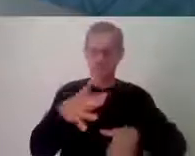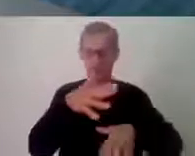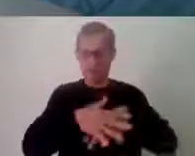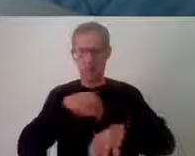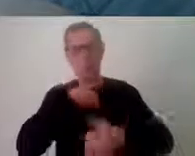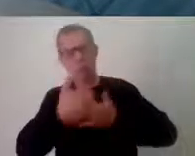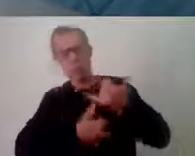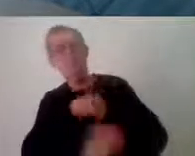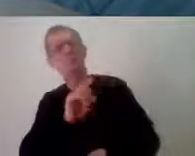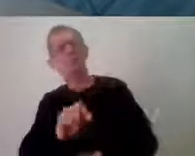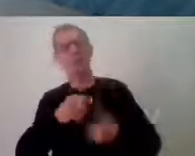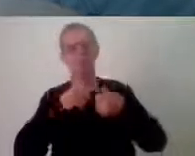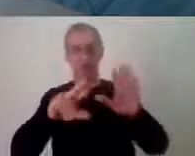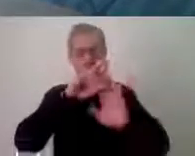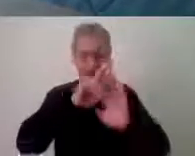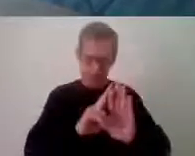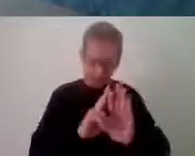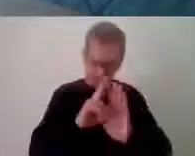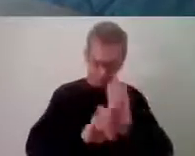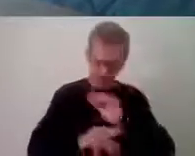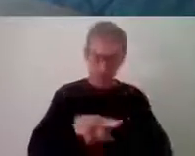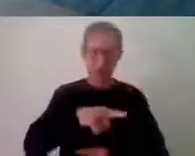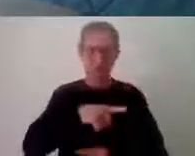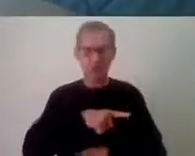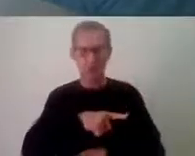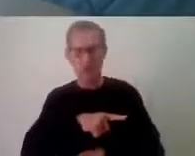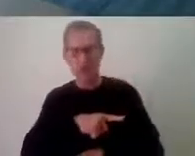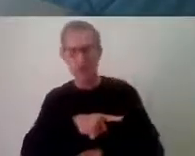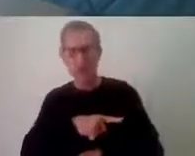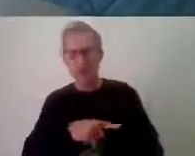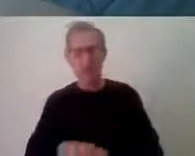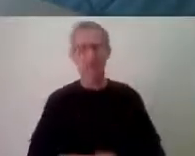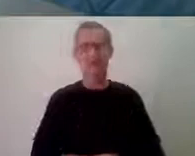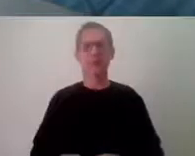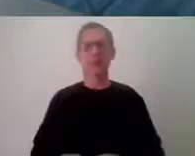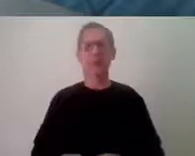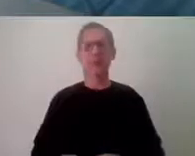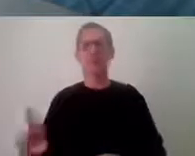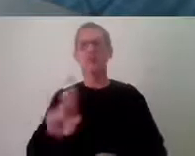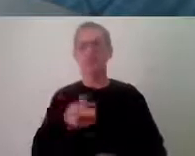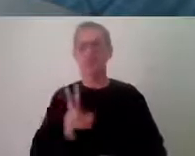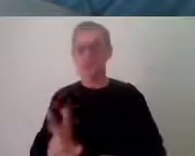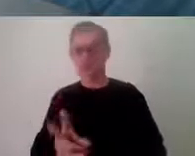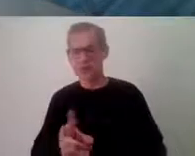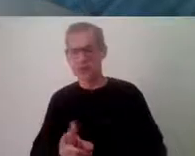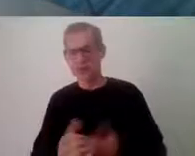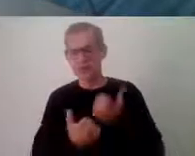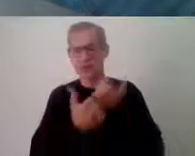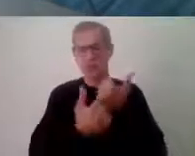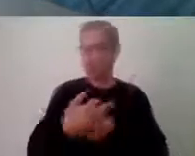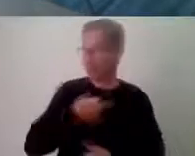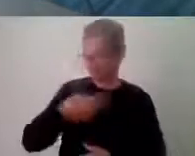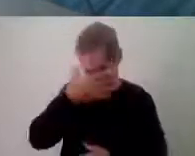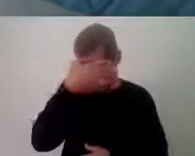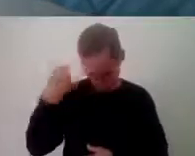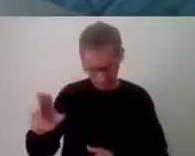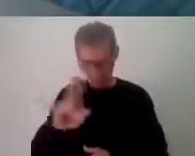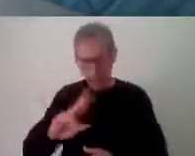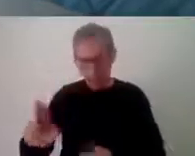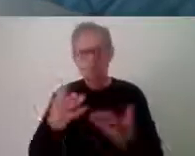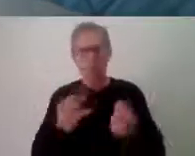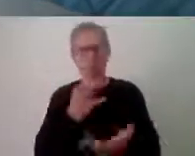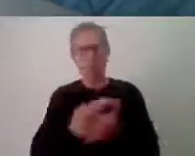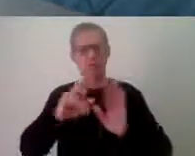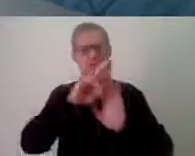brinco que essas regrinhas você vai pegá-las, vai colocar na porta da sua geladeira e não vai esquecer mais, porque você vai usar e muito